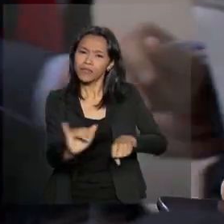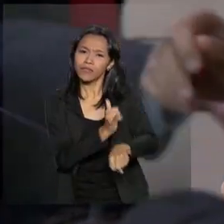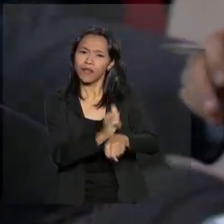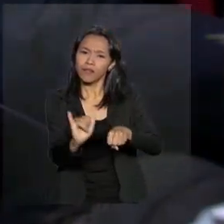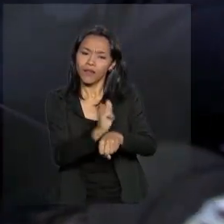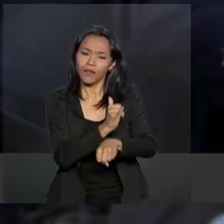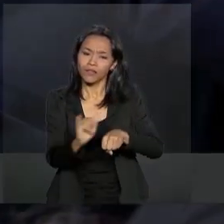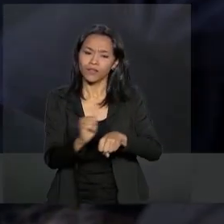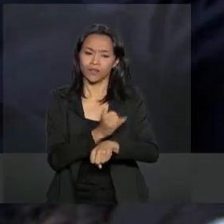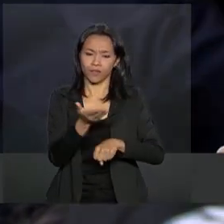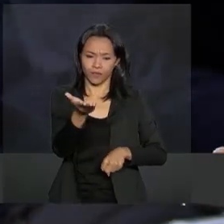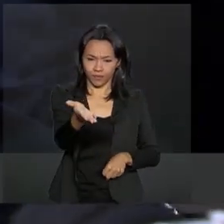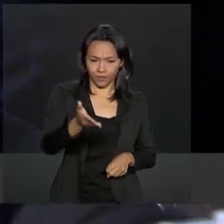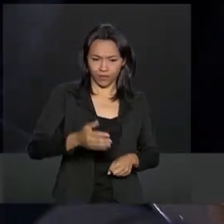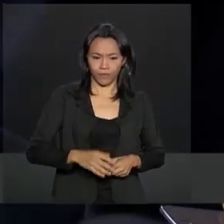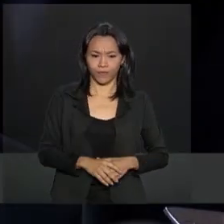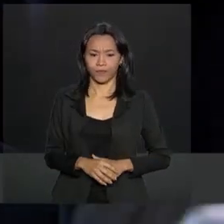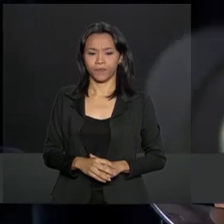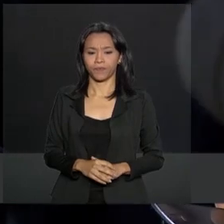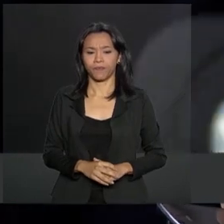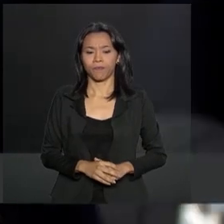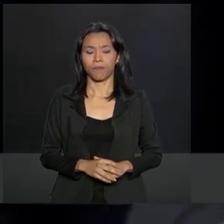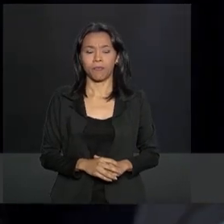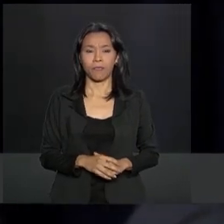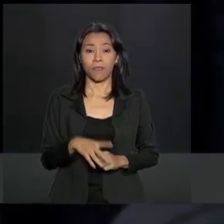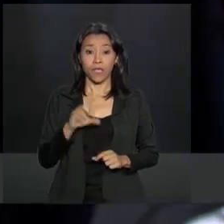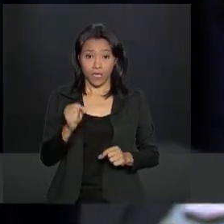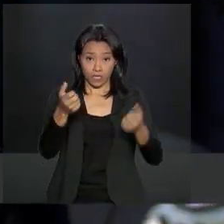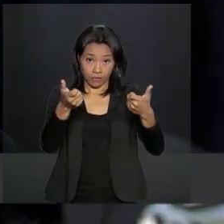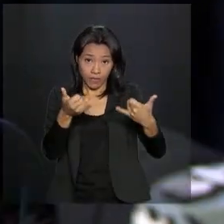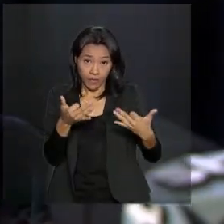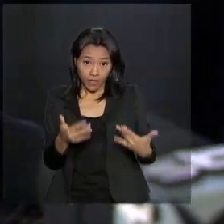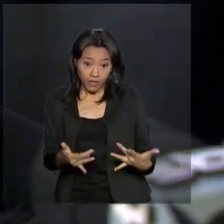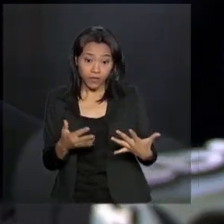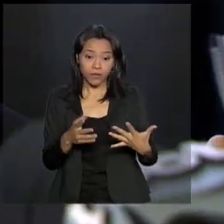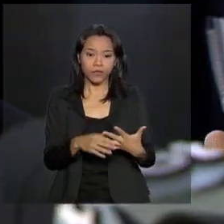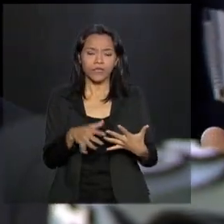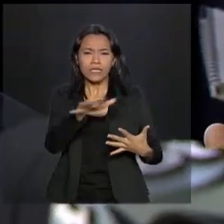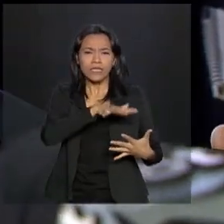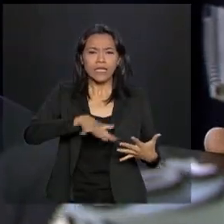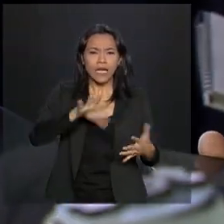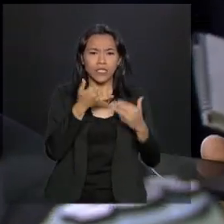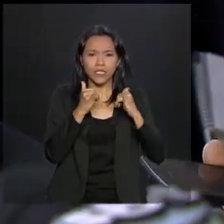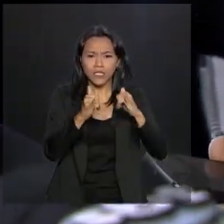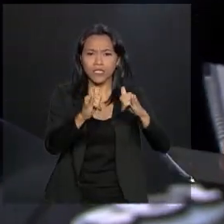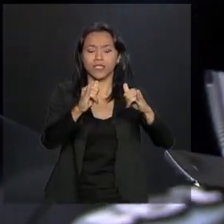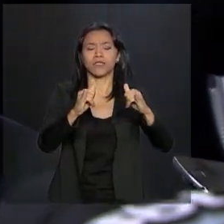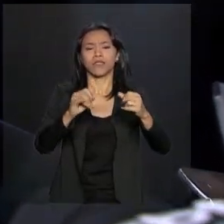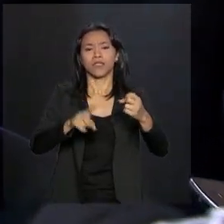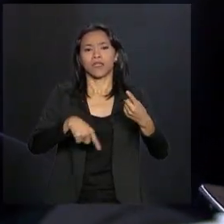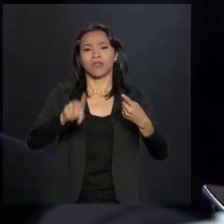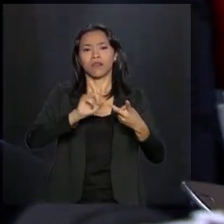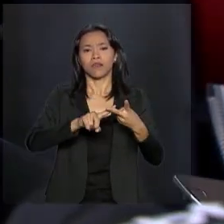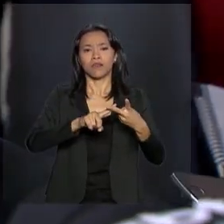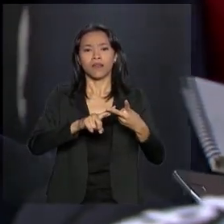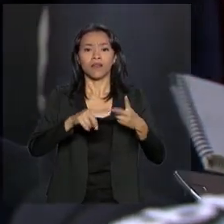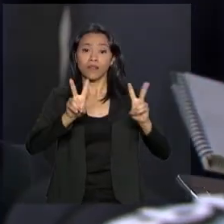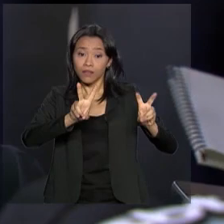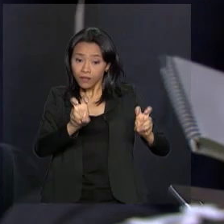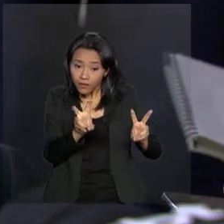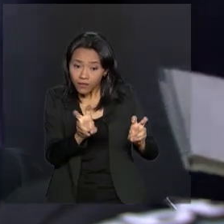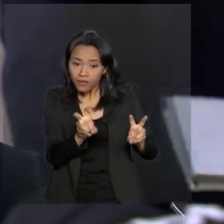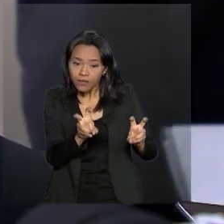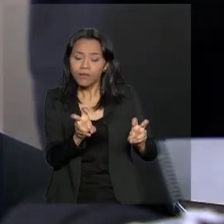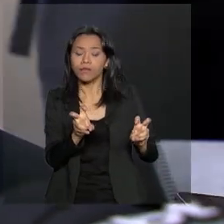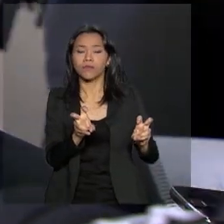Estamos avanzando en acuerdos de colaboración en materia de energías limpias y renovables, en materia de cómo aprovechar